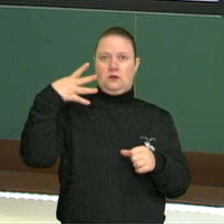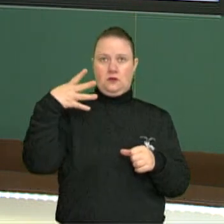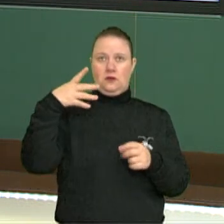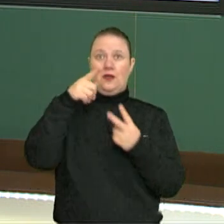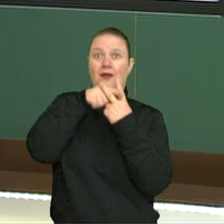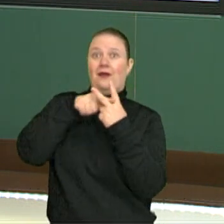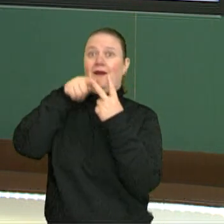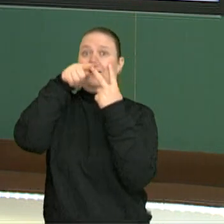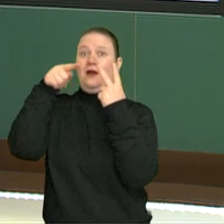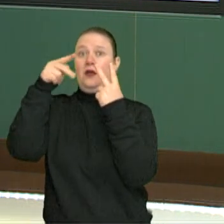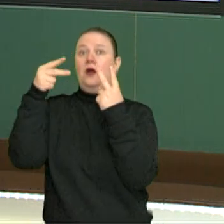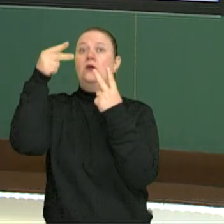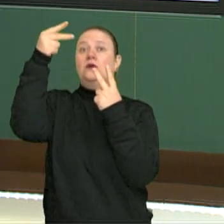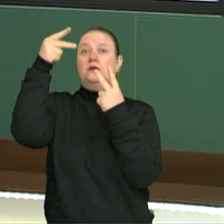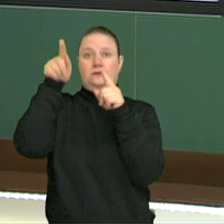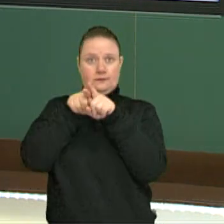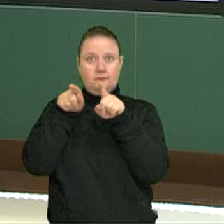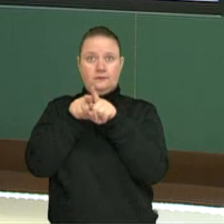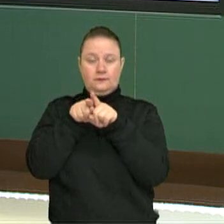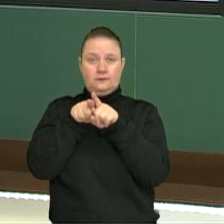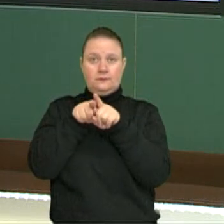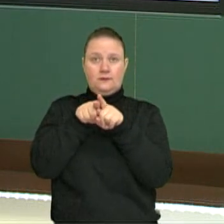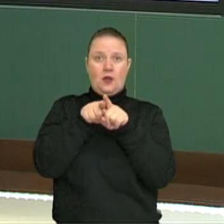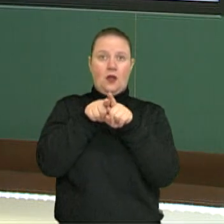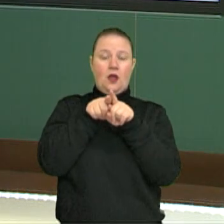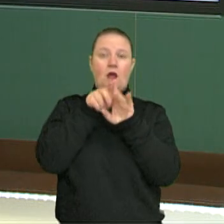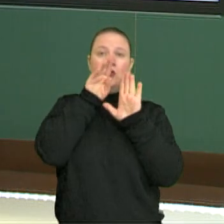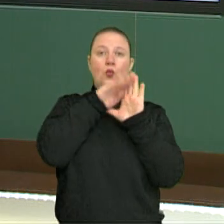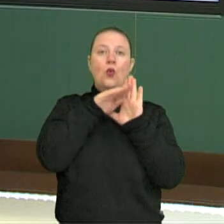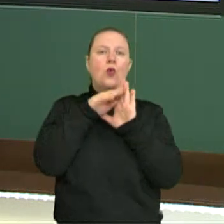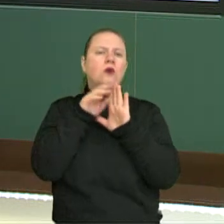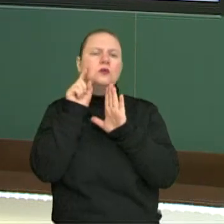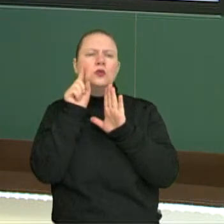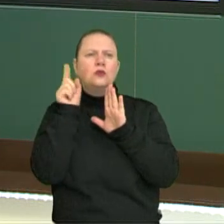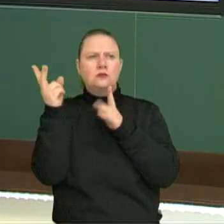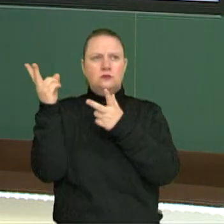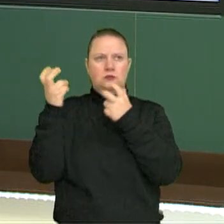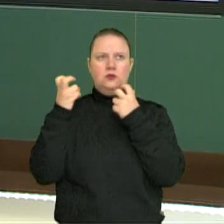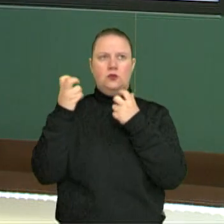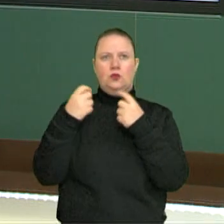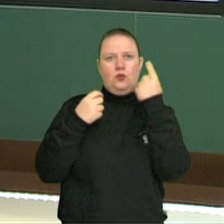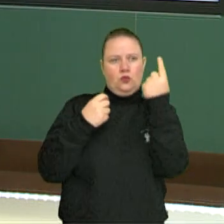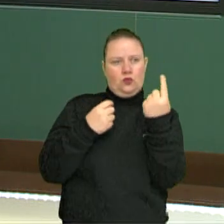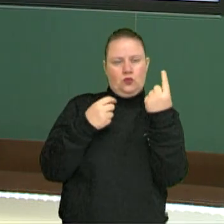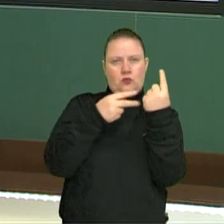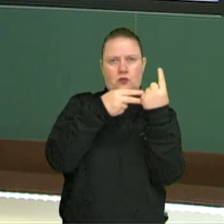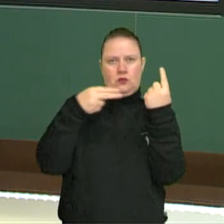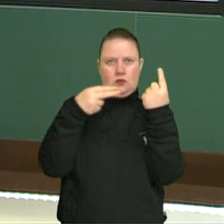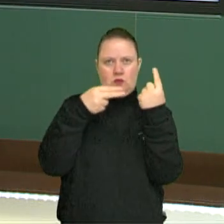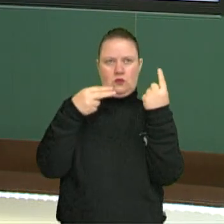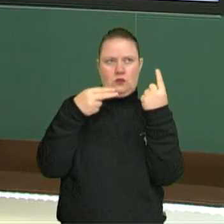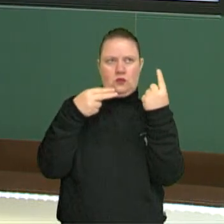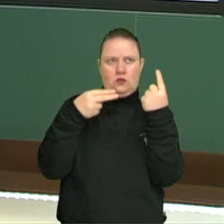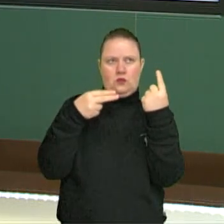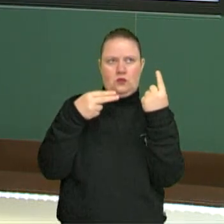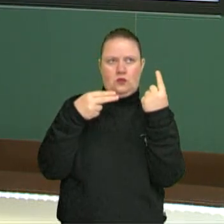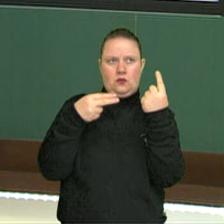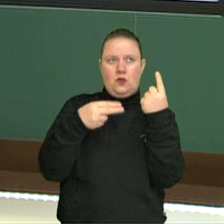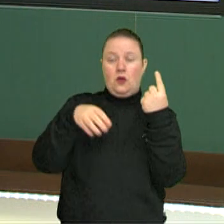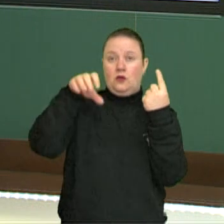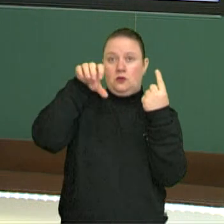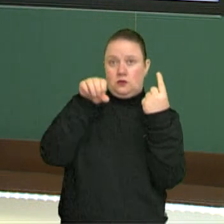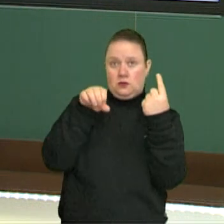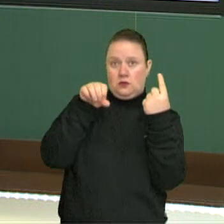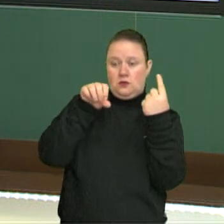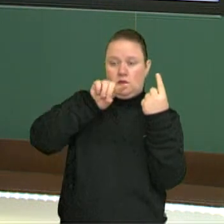raiz elevada ao quadrado ali. Tirando esses fatores aqui, eu vou perceber que vai ficar 1 é igual a 9,86, que